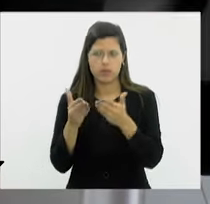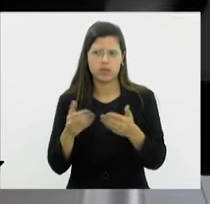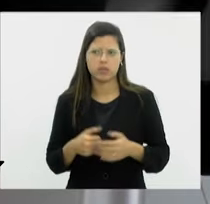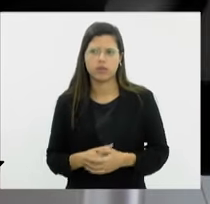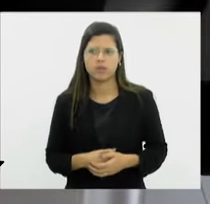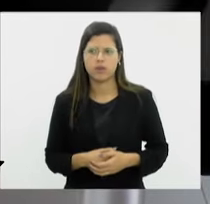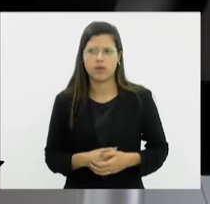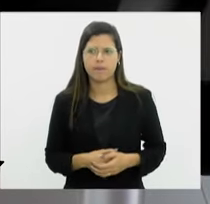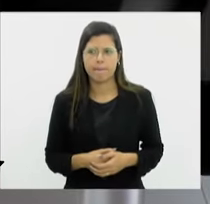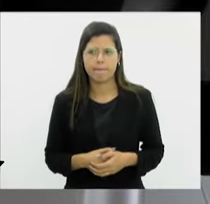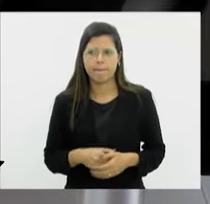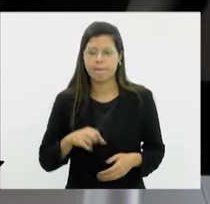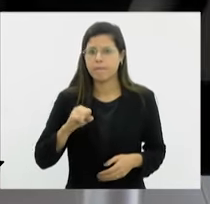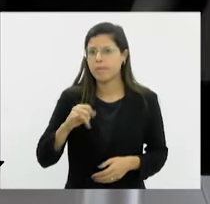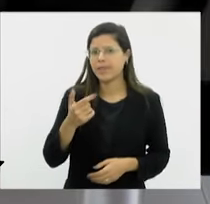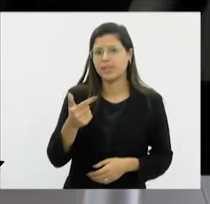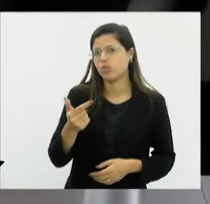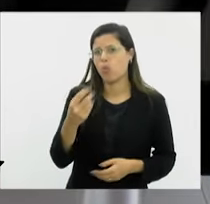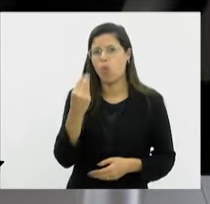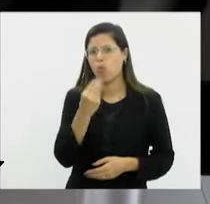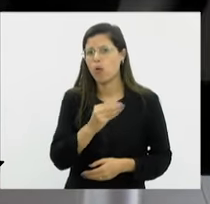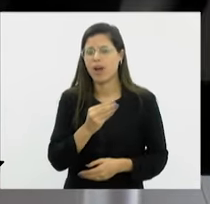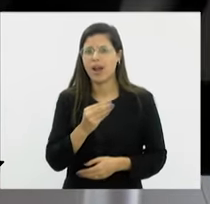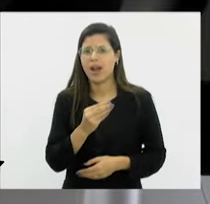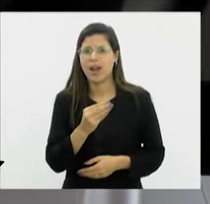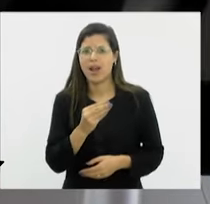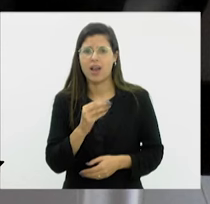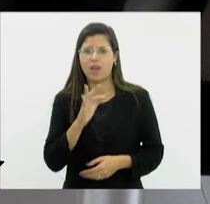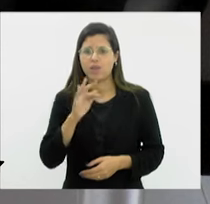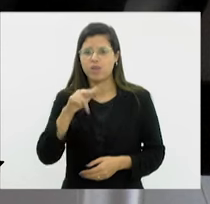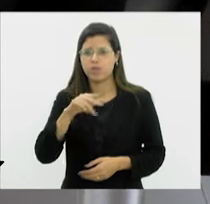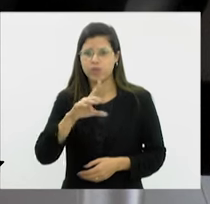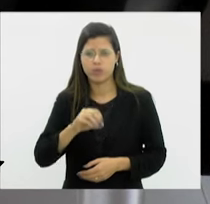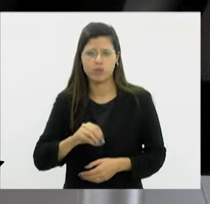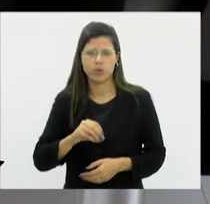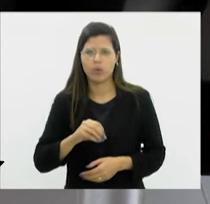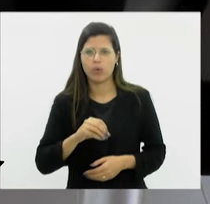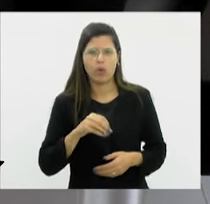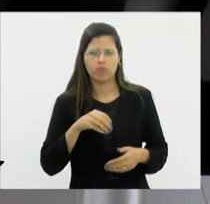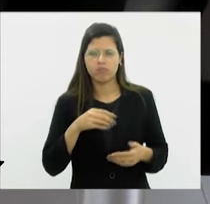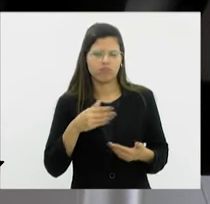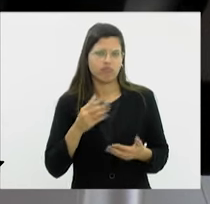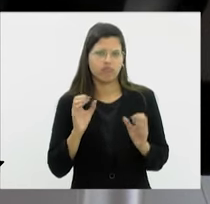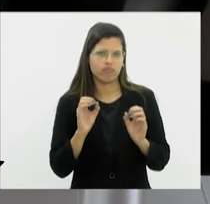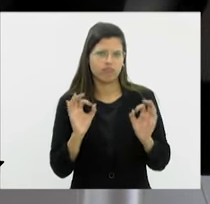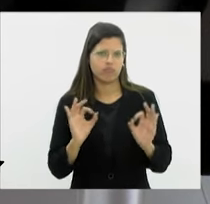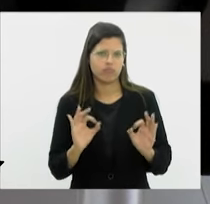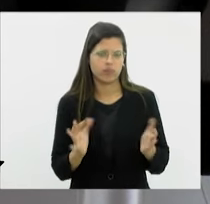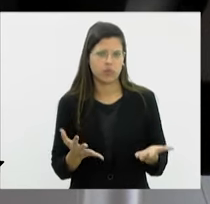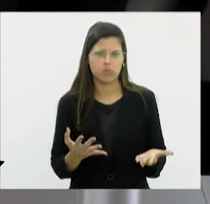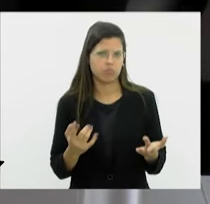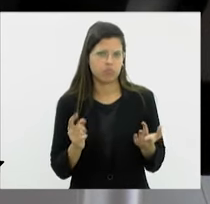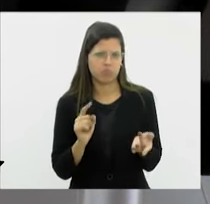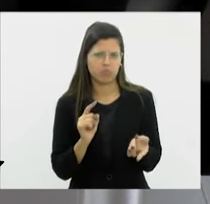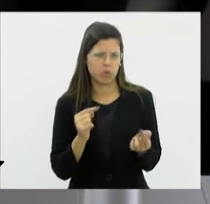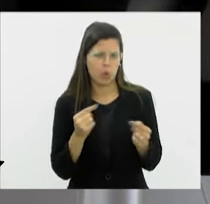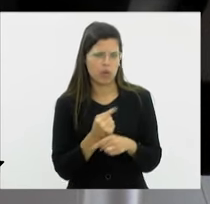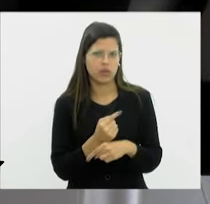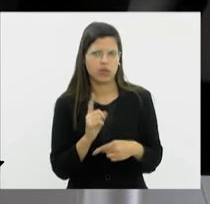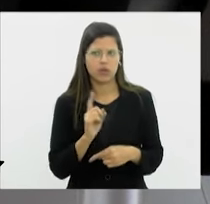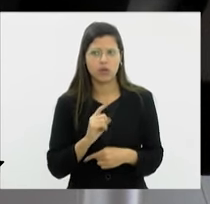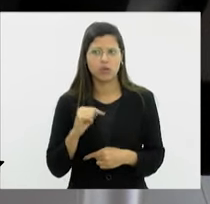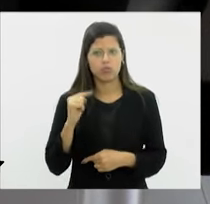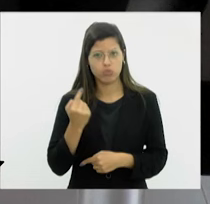não citar nenhum fundo, não contraria. Porque aqui a nossa, a gente